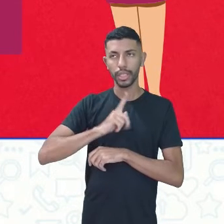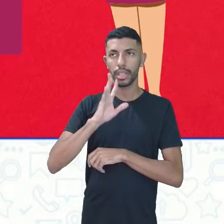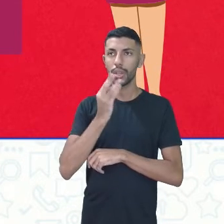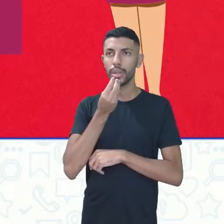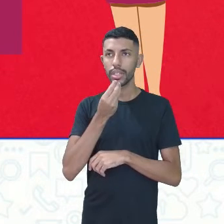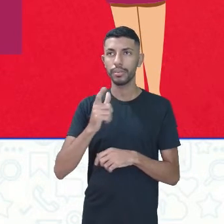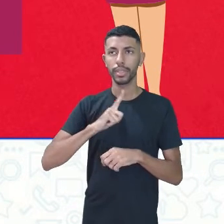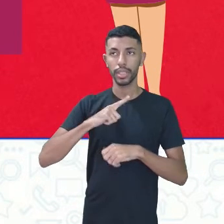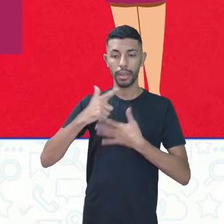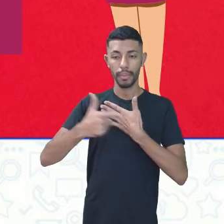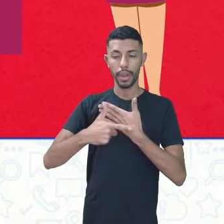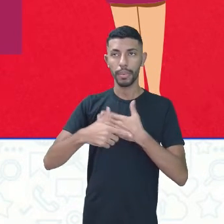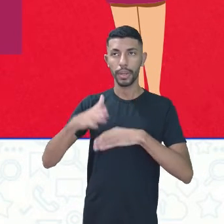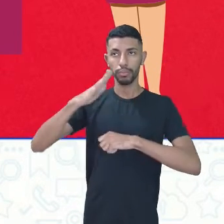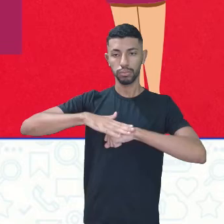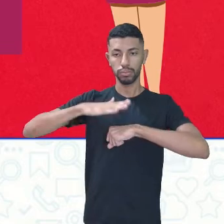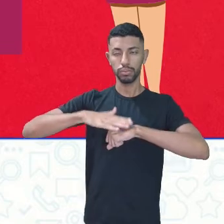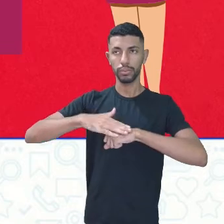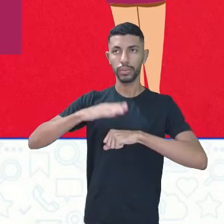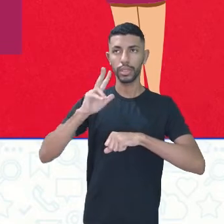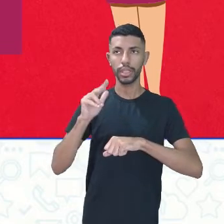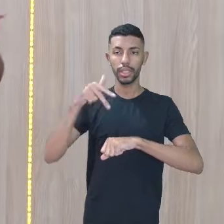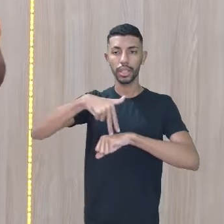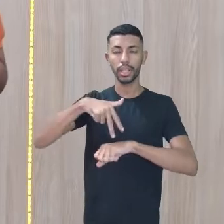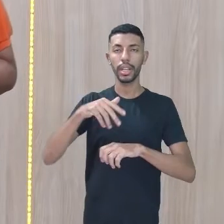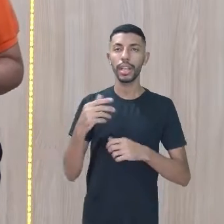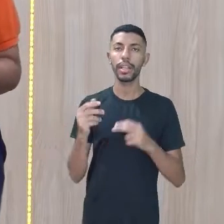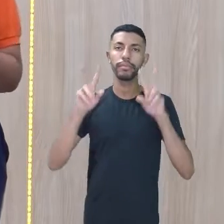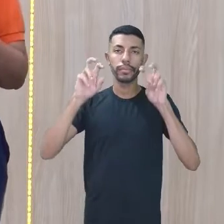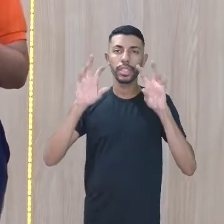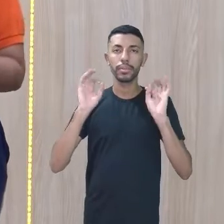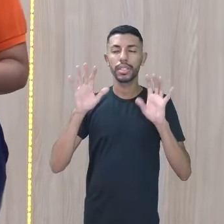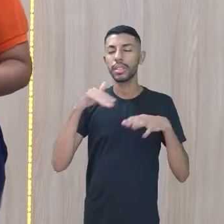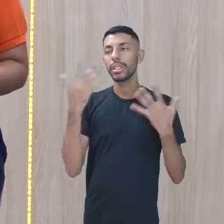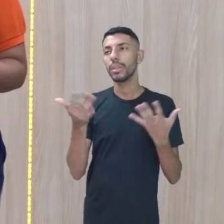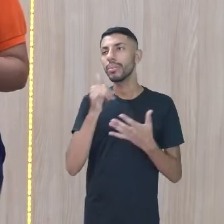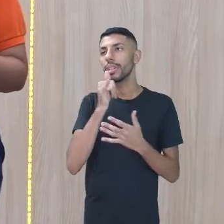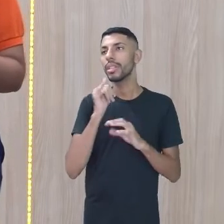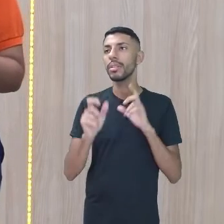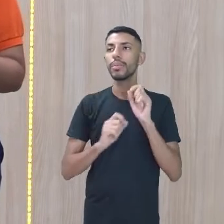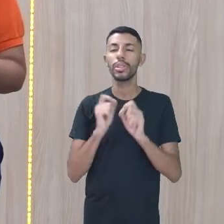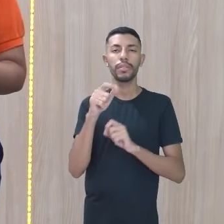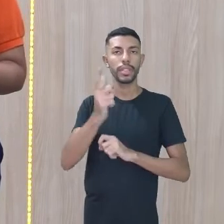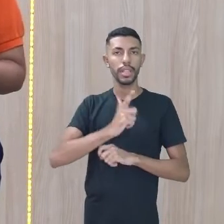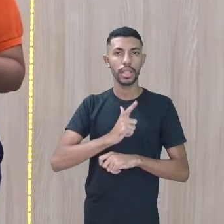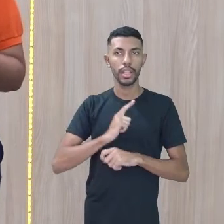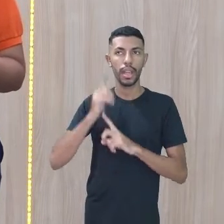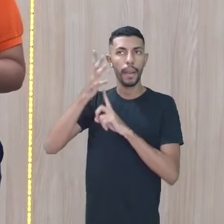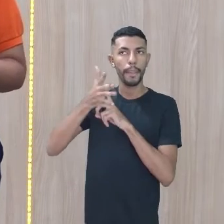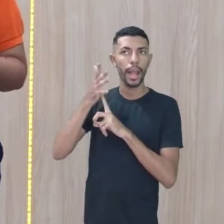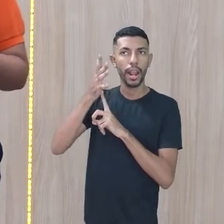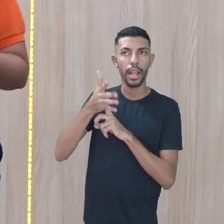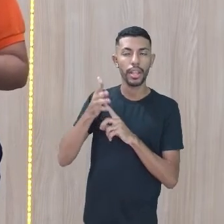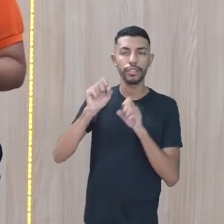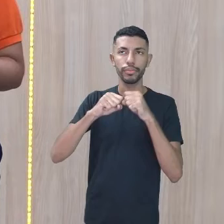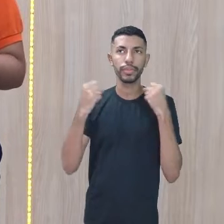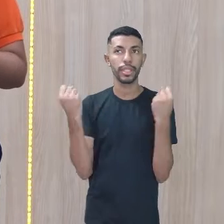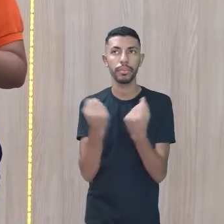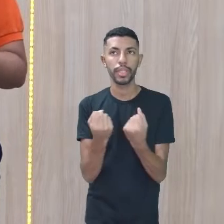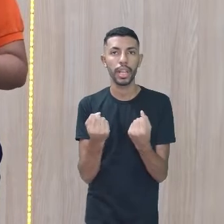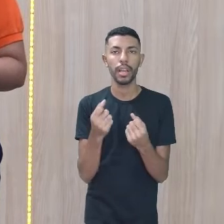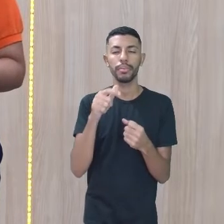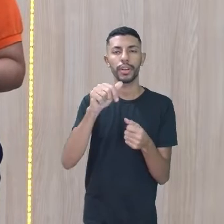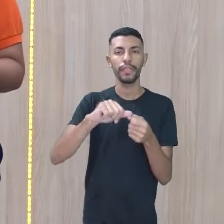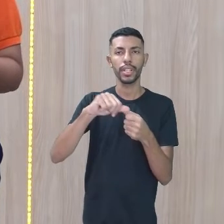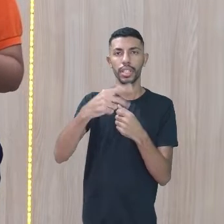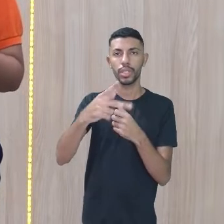assume papel de autoridade em determinado assunto. Então, por exemplo, se você tem uma palestra, ou na verdade um seminário para fazer